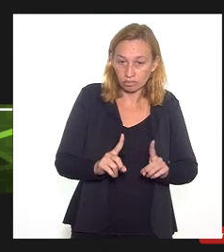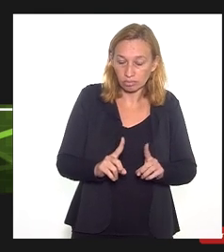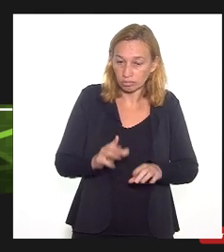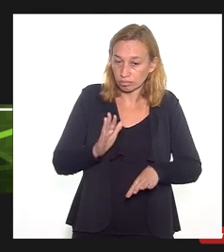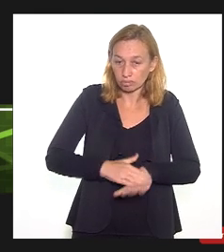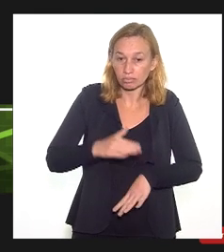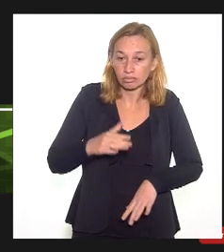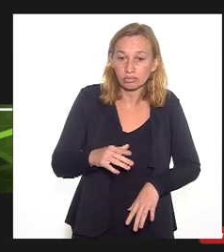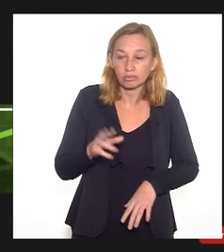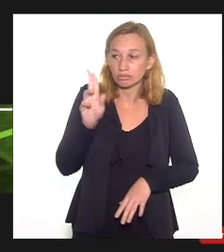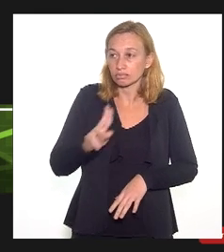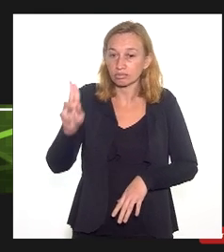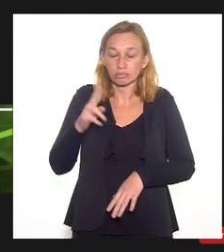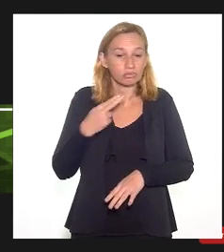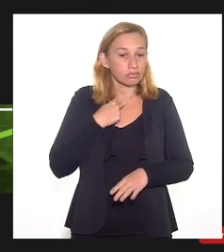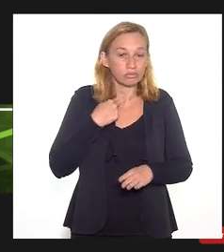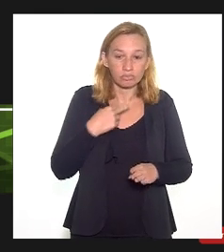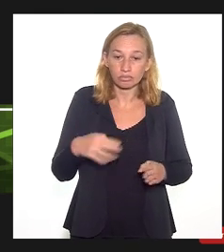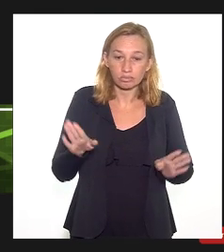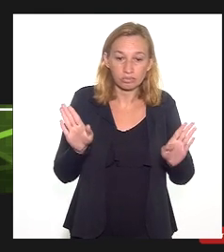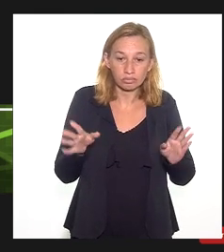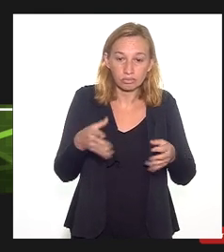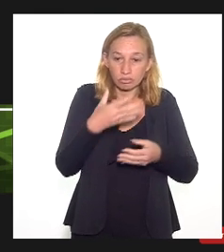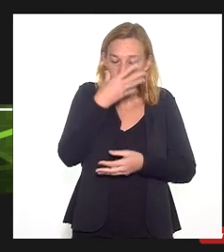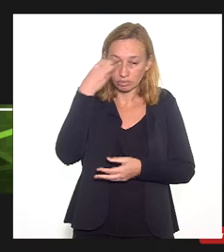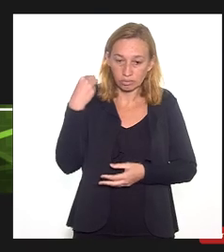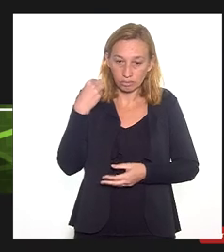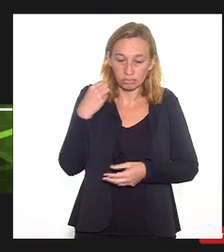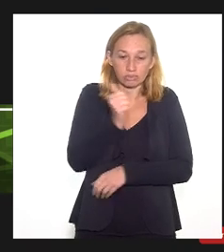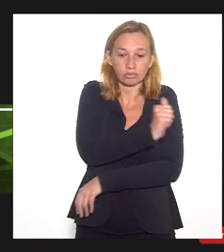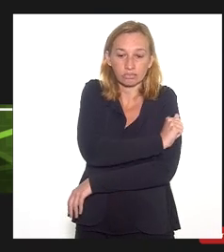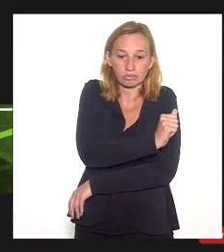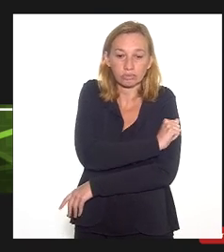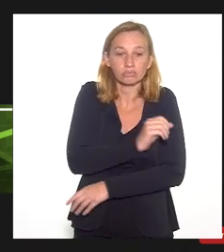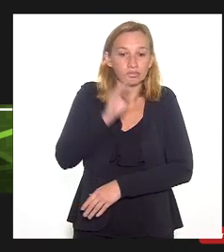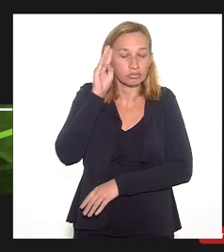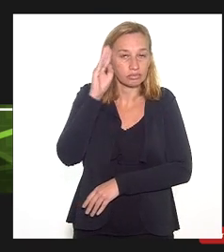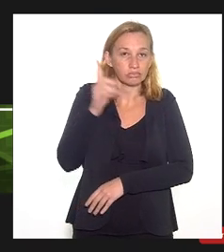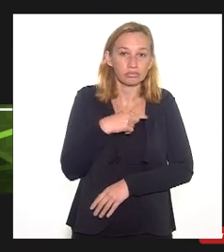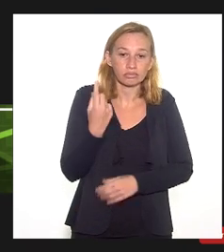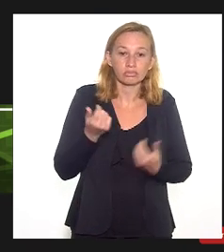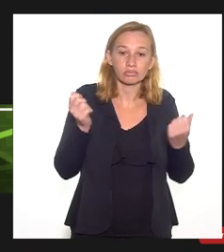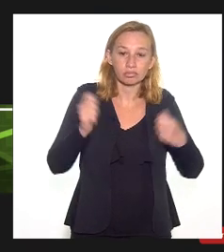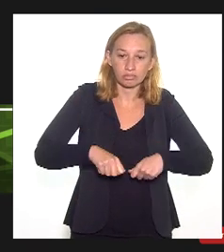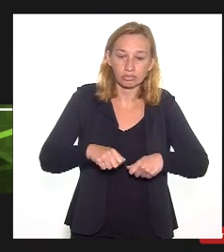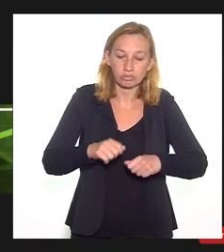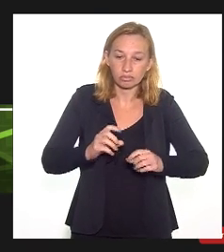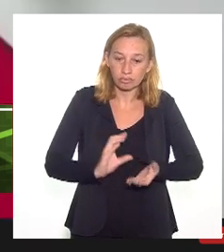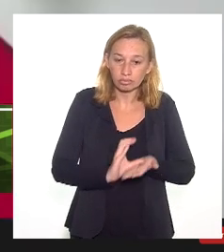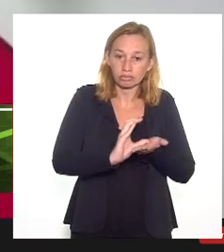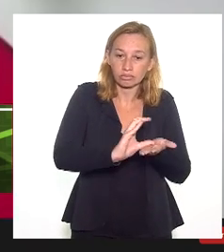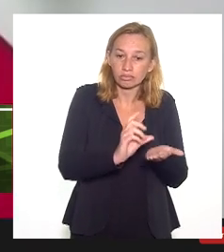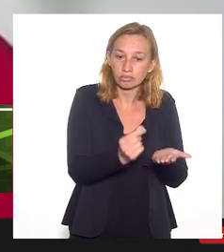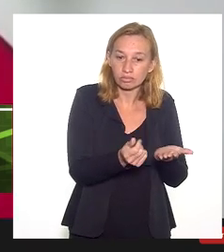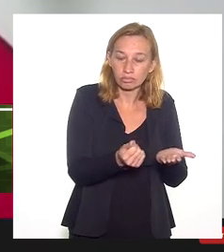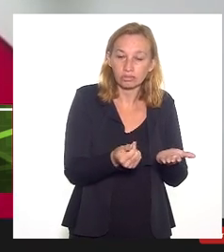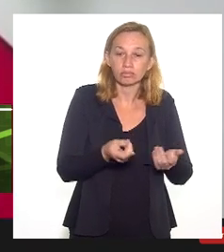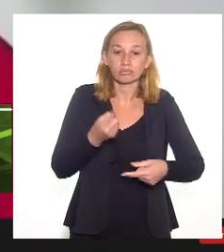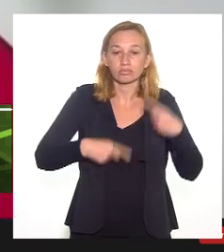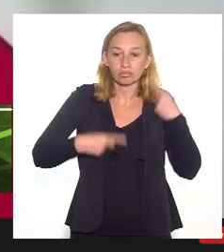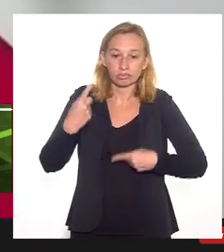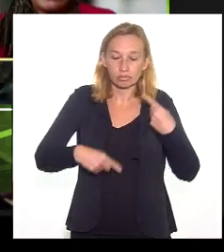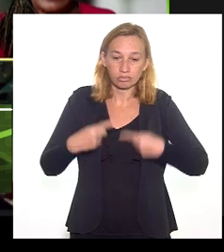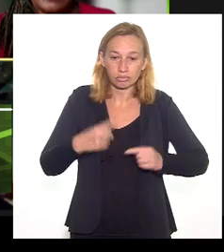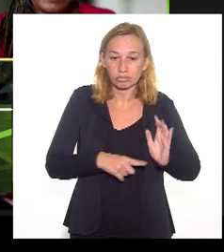não pode fechar os olhos e lavar a mão para os estudantes é fundamental que a gente tenha capacidade de investimento de política de